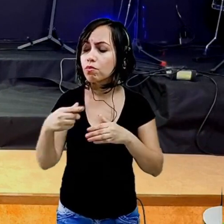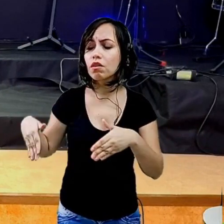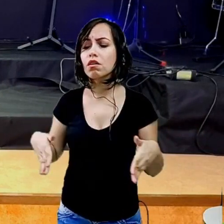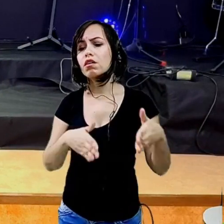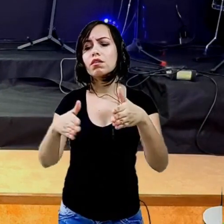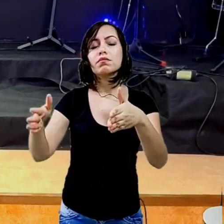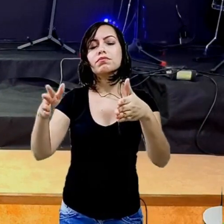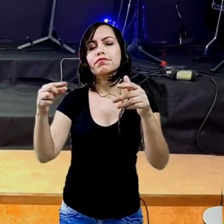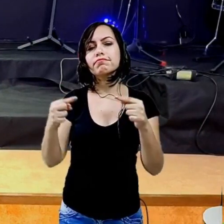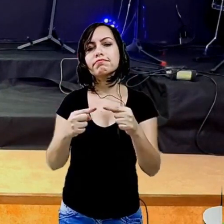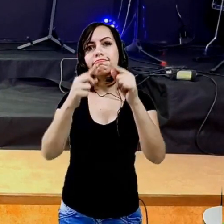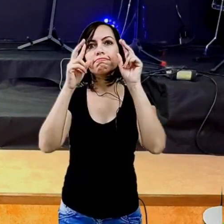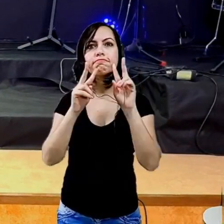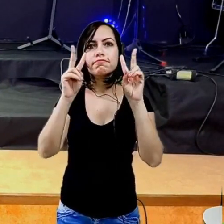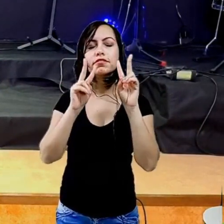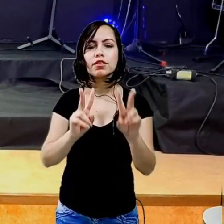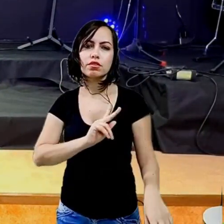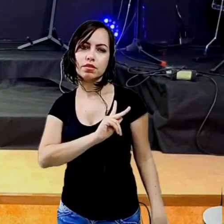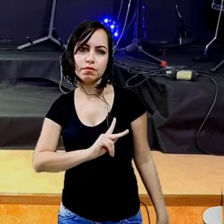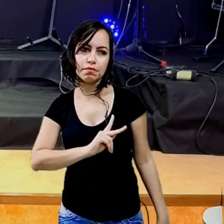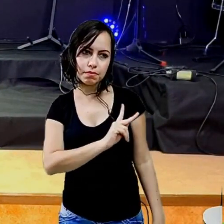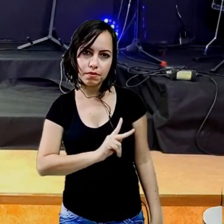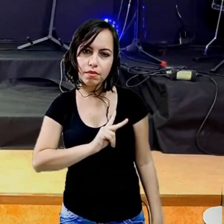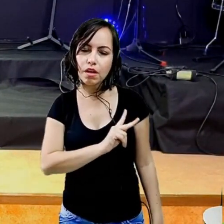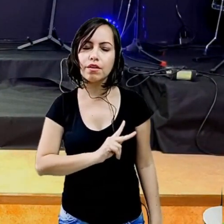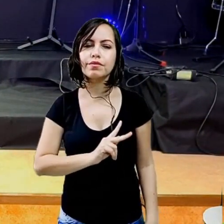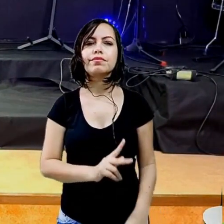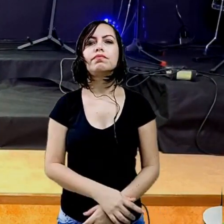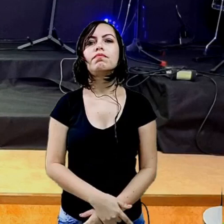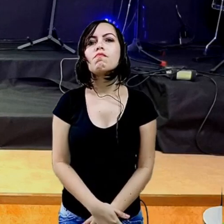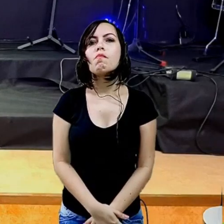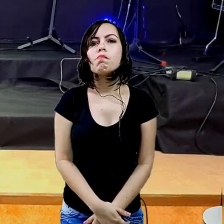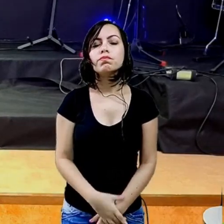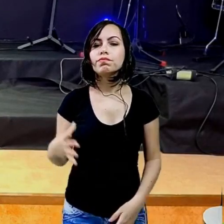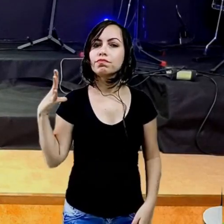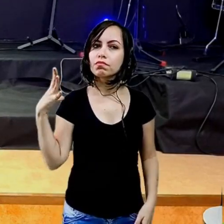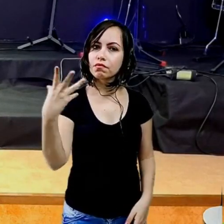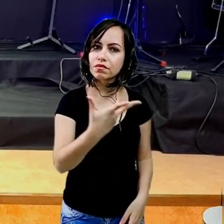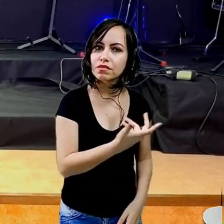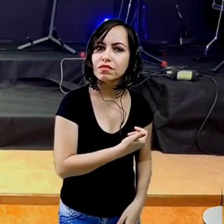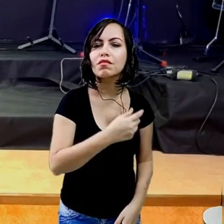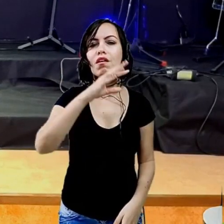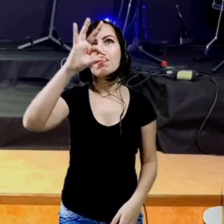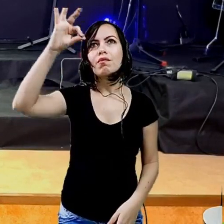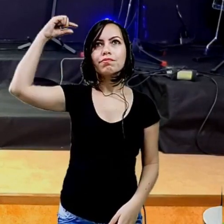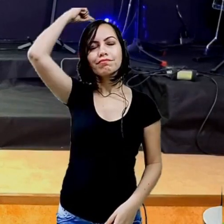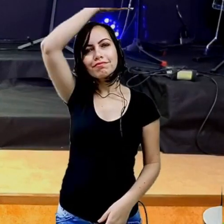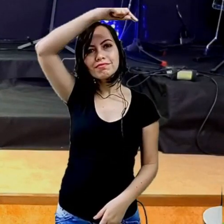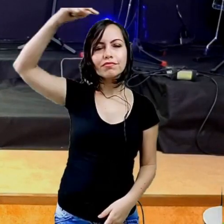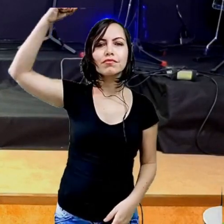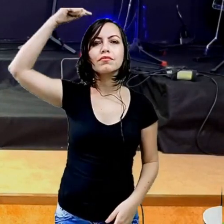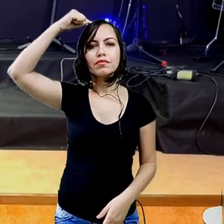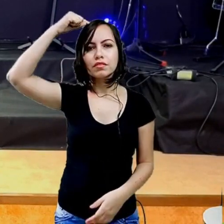de Paulo, que o homem pode desfrutar das bondades de Deus, da salvação, da santificação.